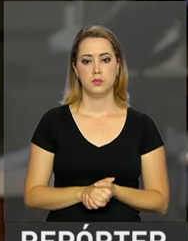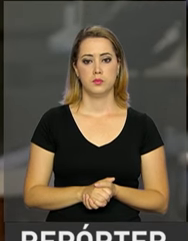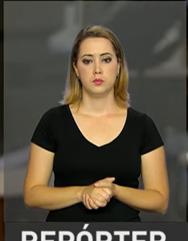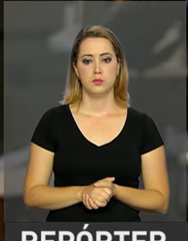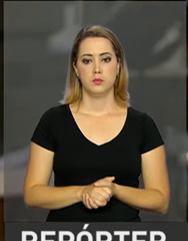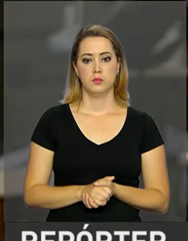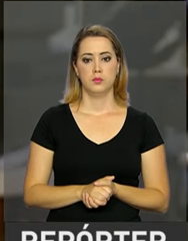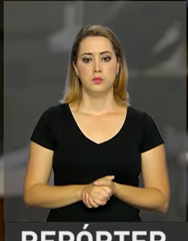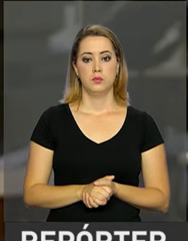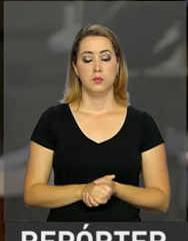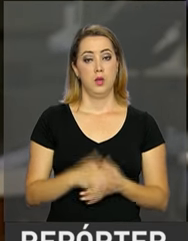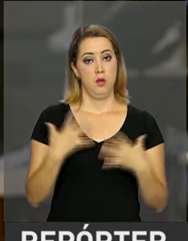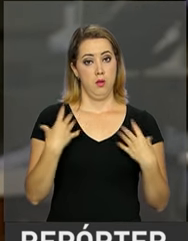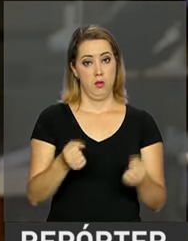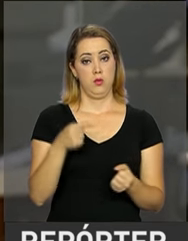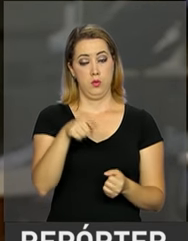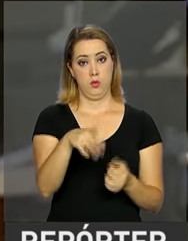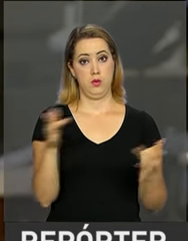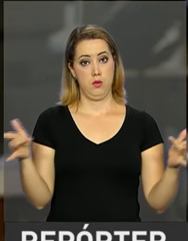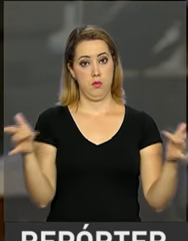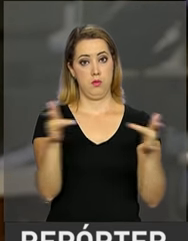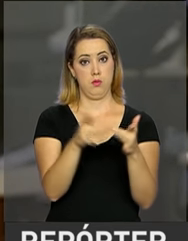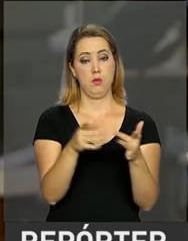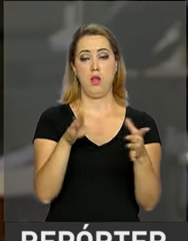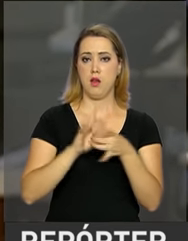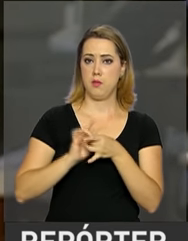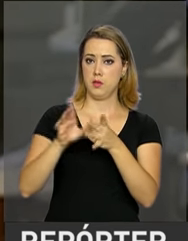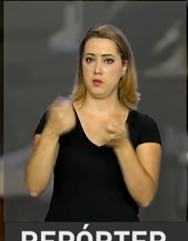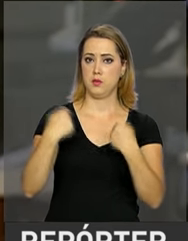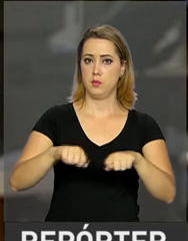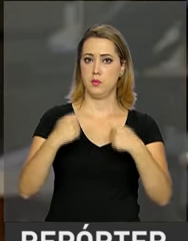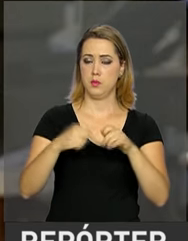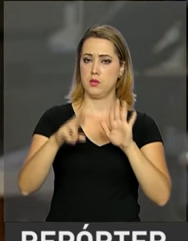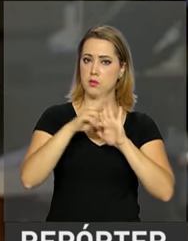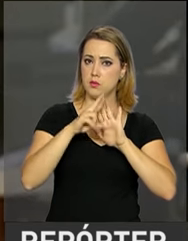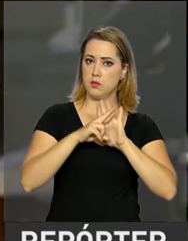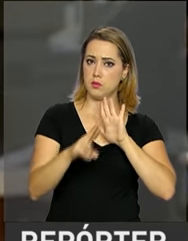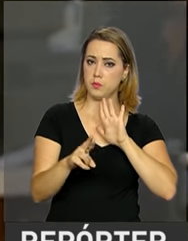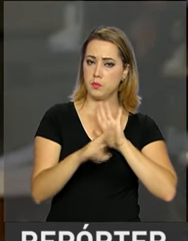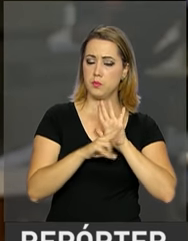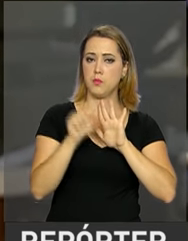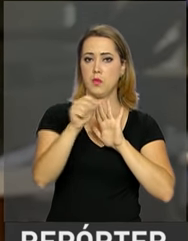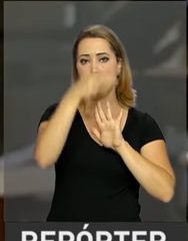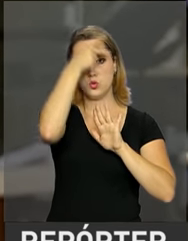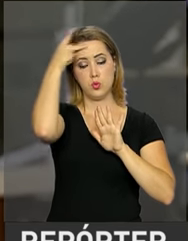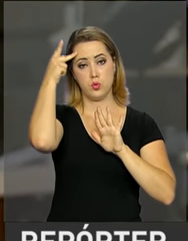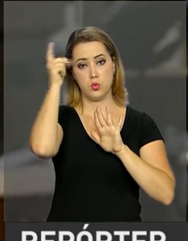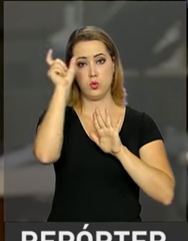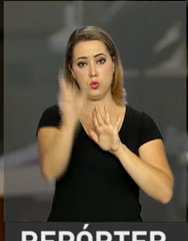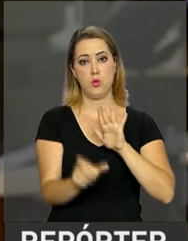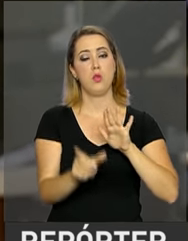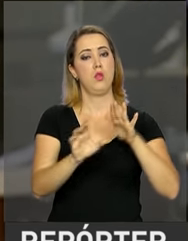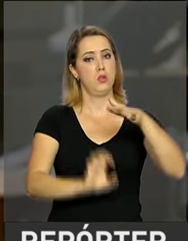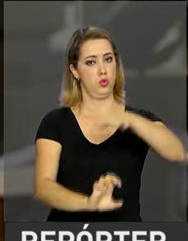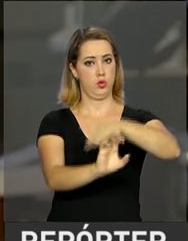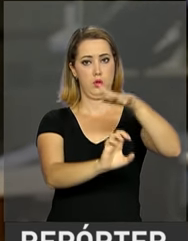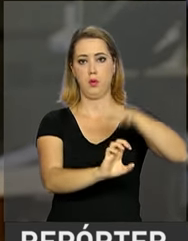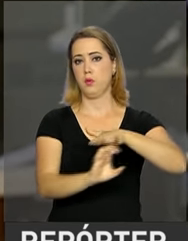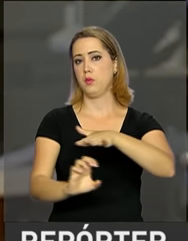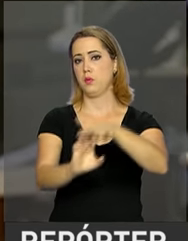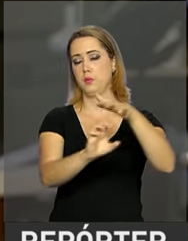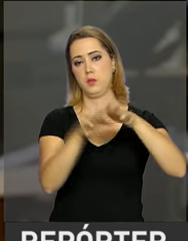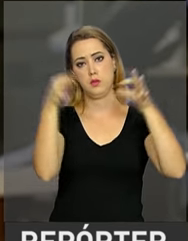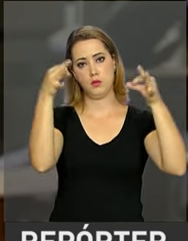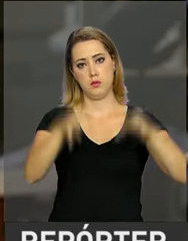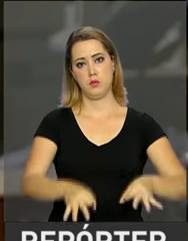Turismo. Para conseguir se credenciar, as empresas precisam estar regularizadas no cadastro de pessoas físicas e jurídicas que atuam no